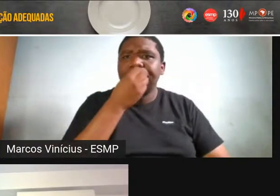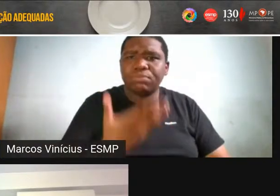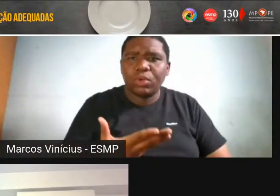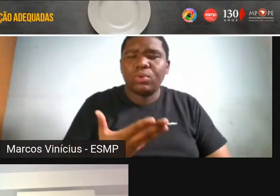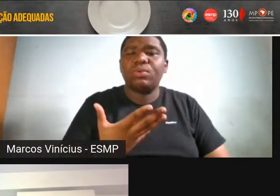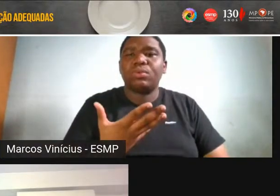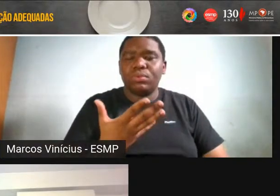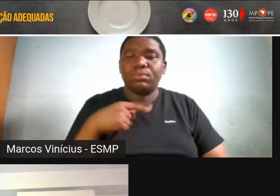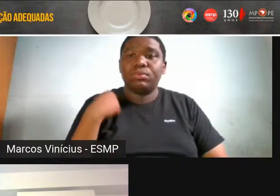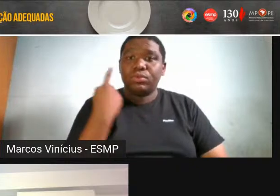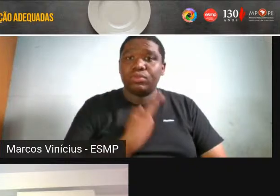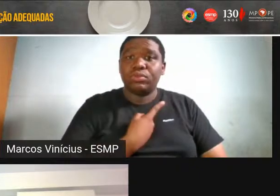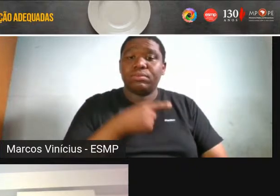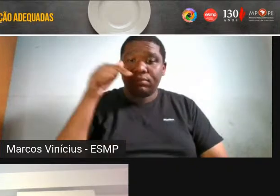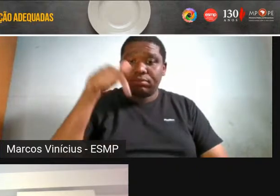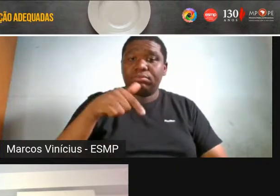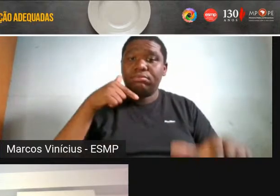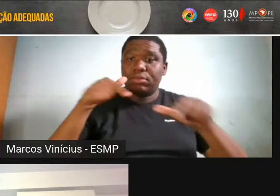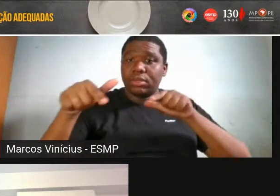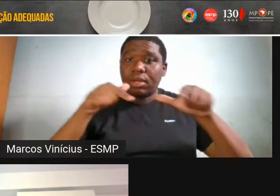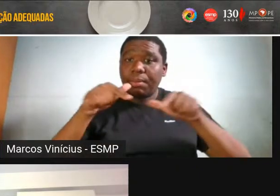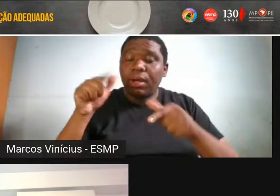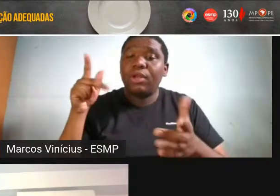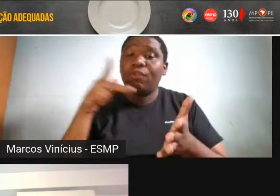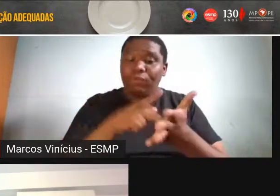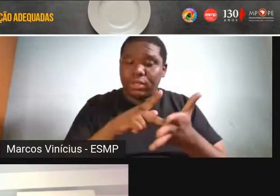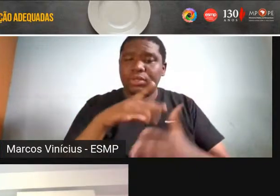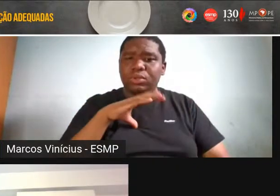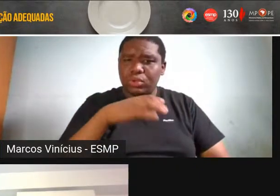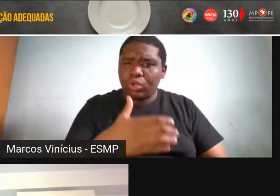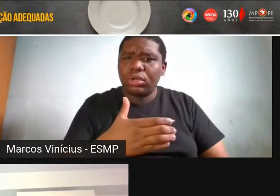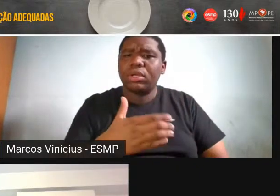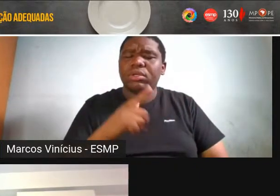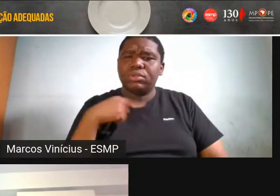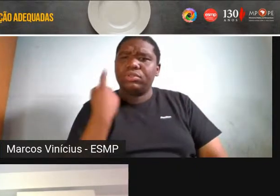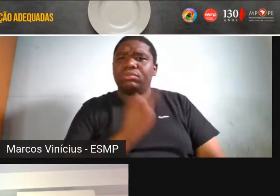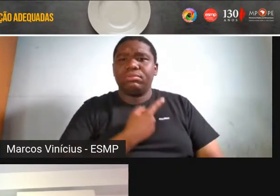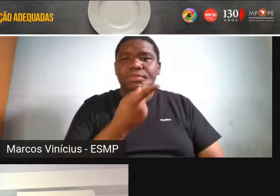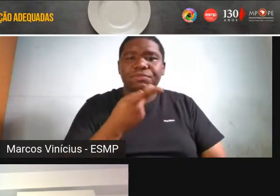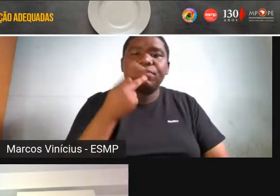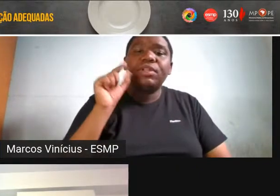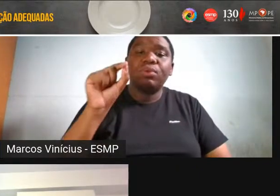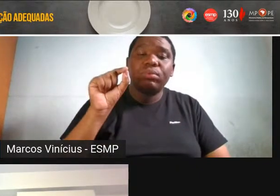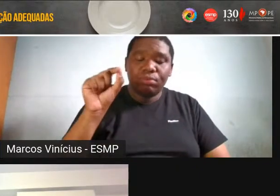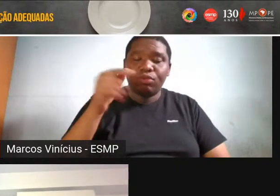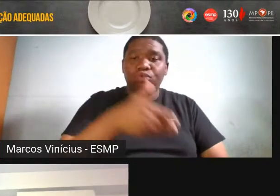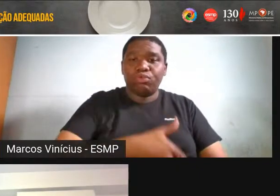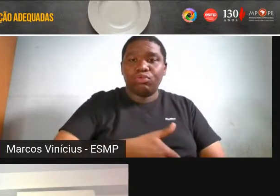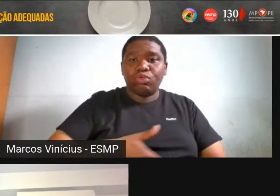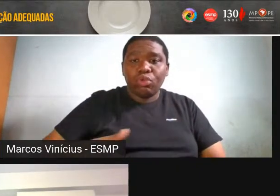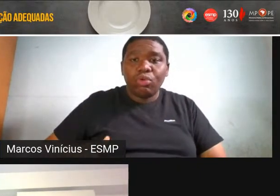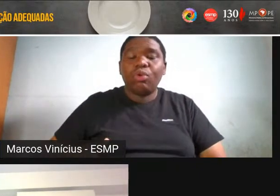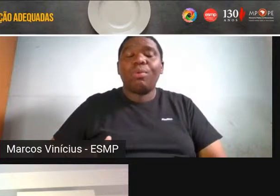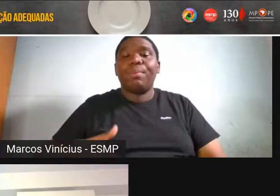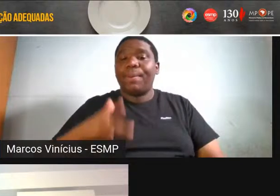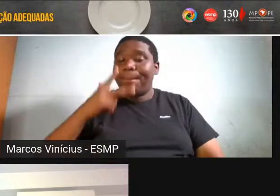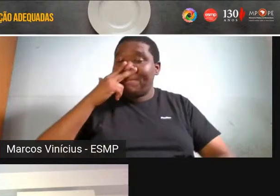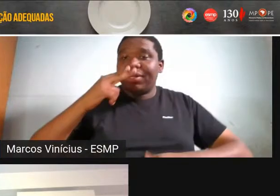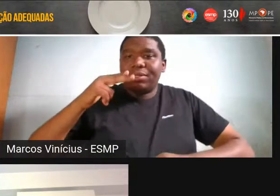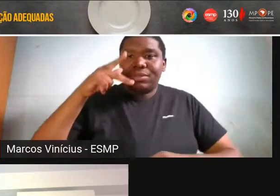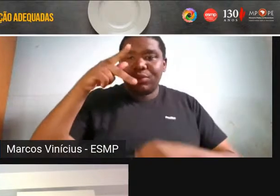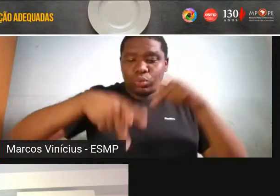esse chamado à ação, né? De fato, é quando se fala que a fome é a negação da humanidade, né?